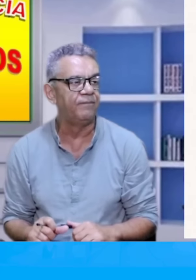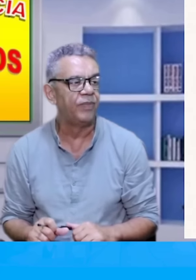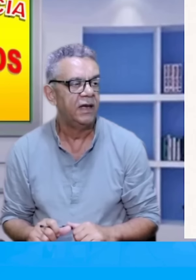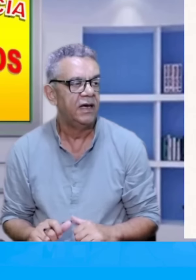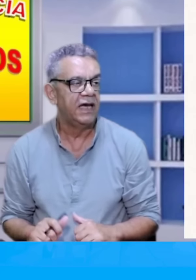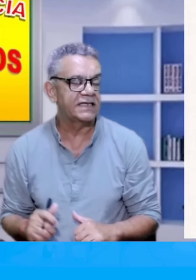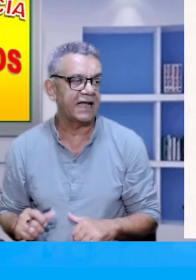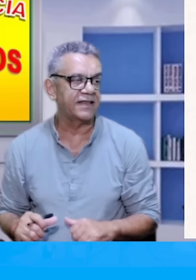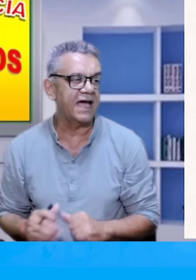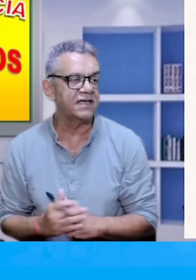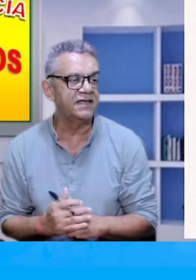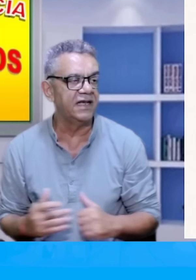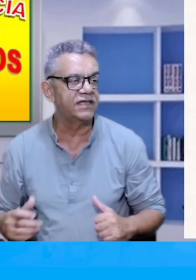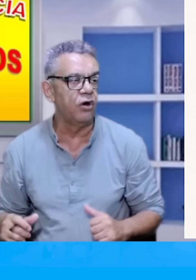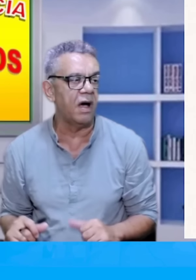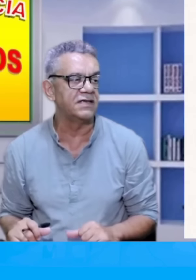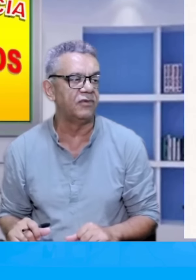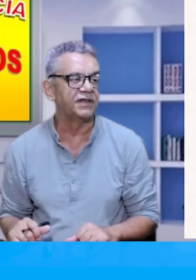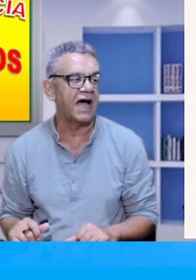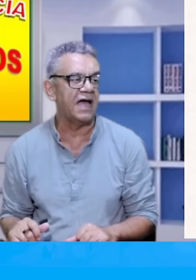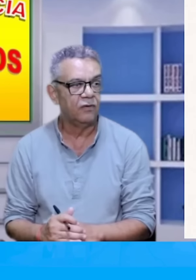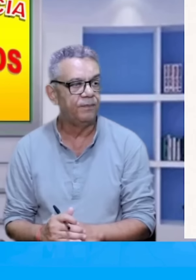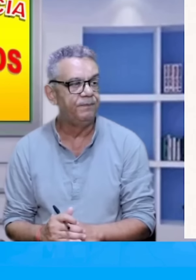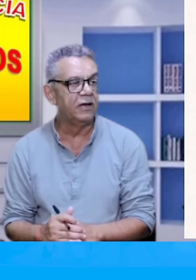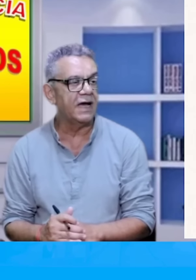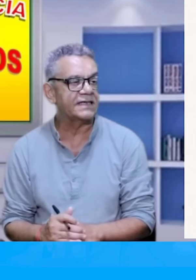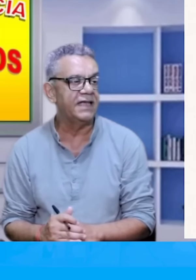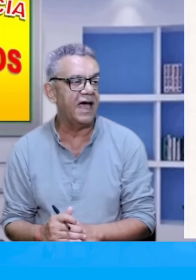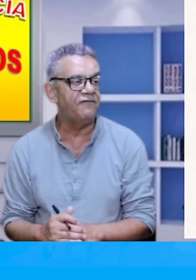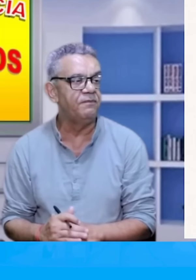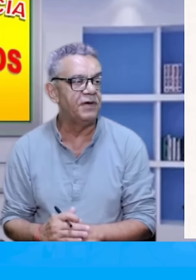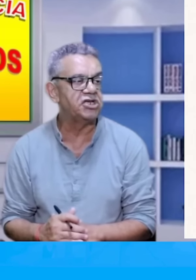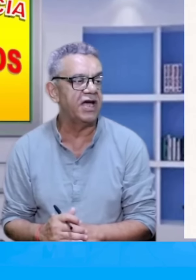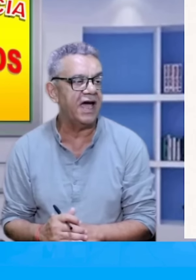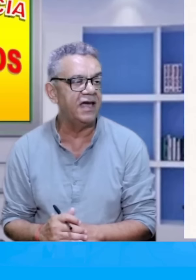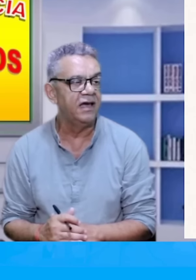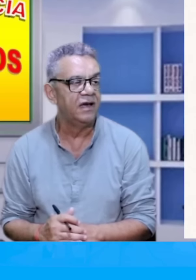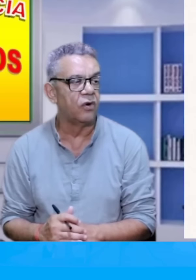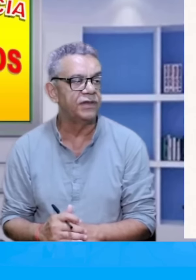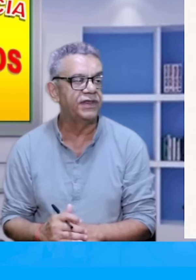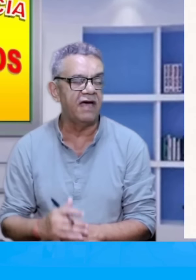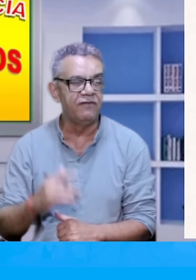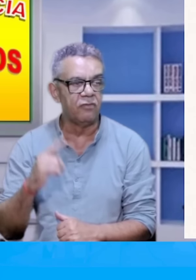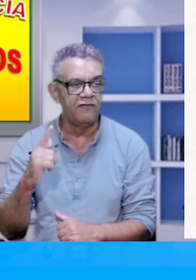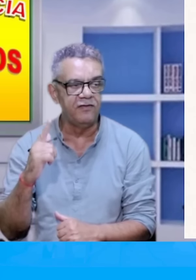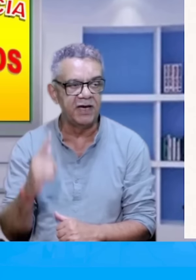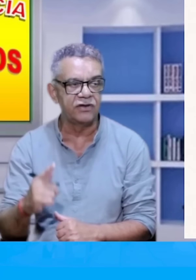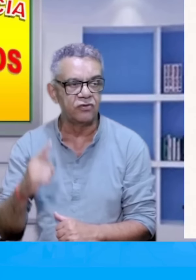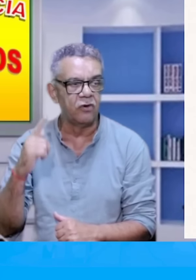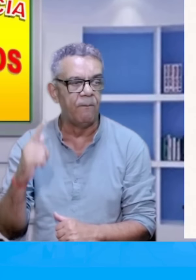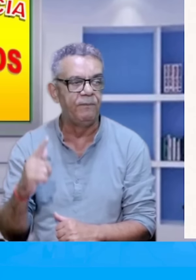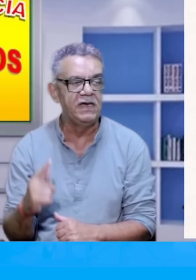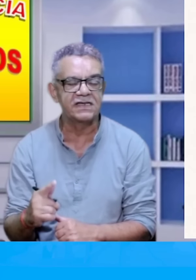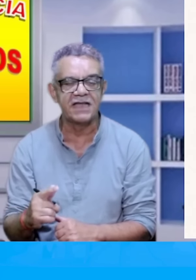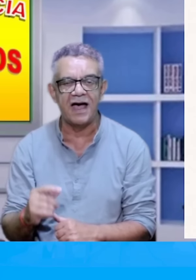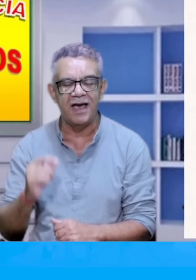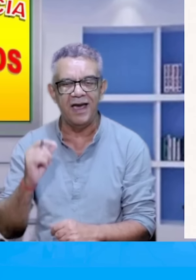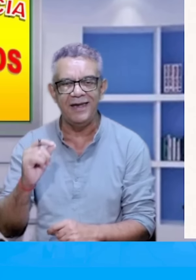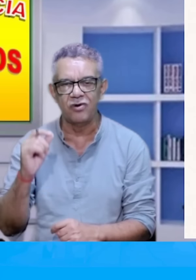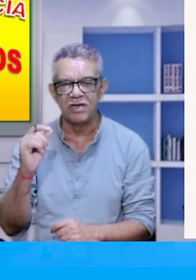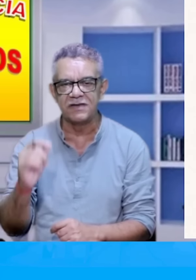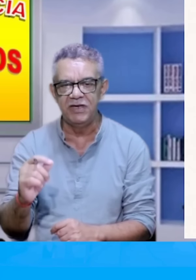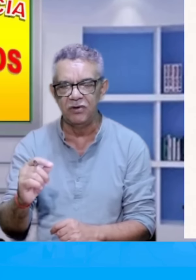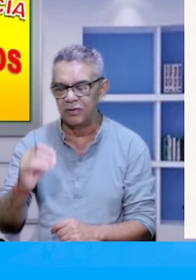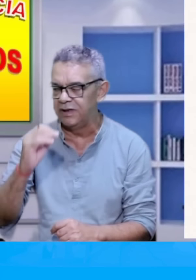aqui. Estratégia silenciosa montada pelo STF-PGR conteve movimento golpista